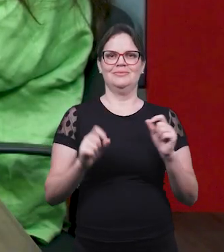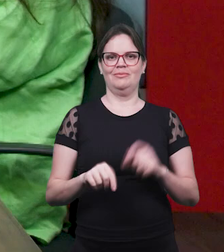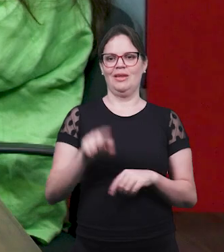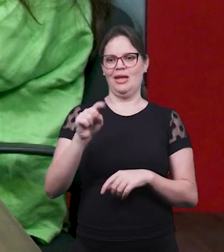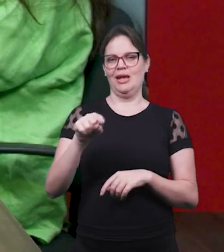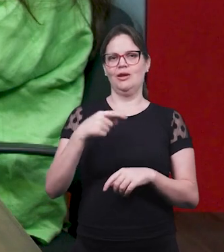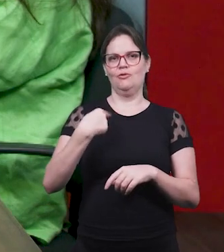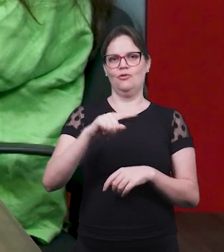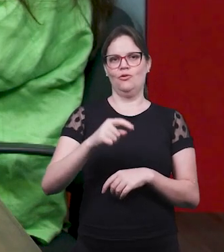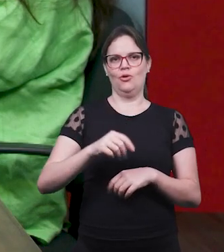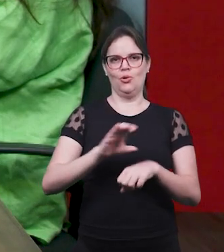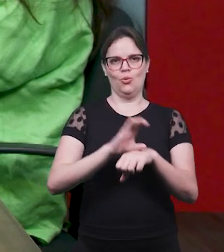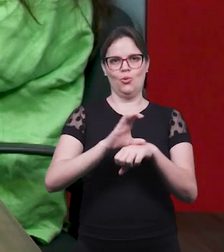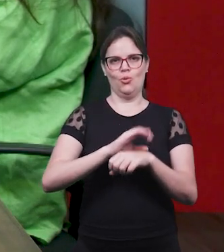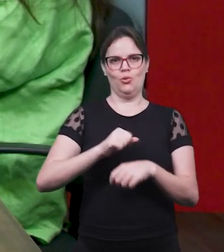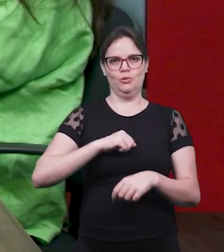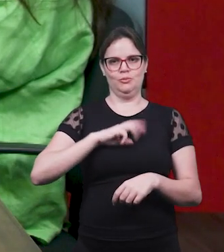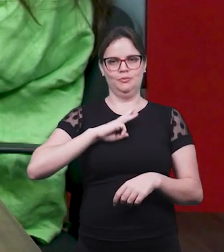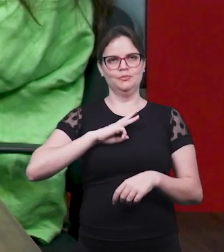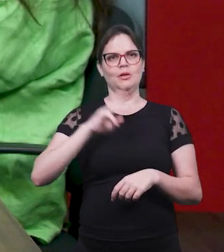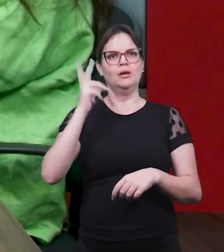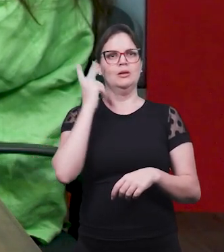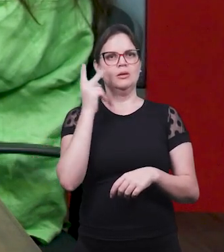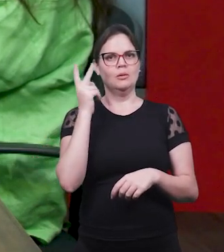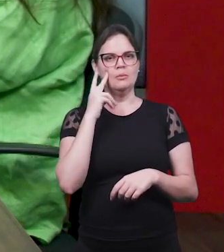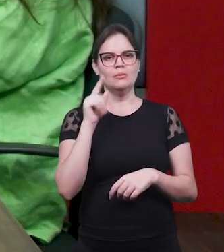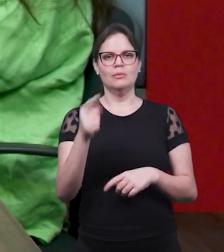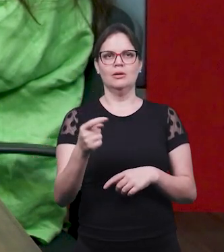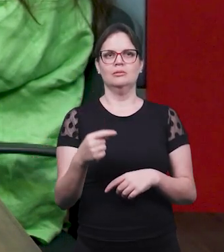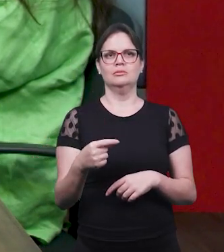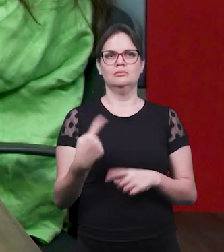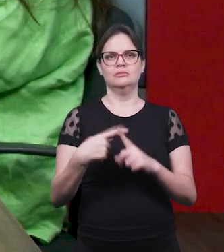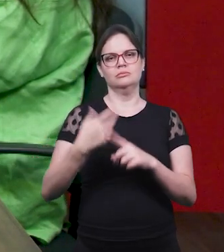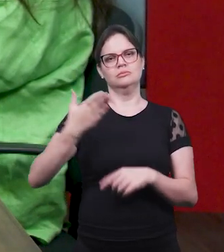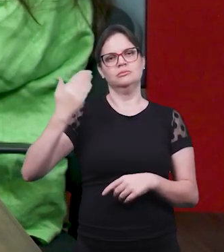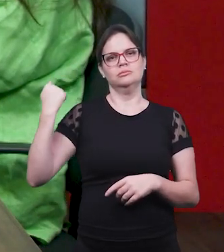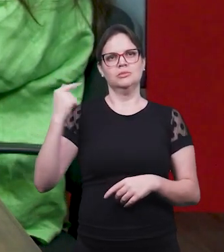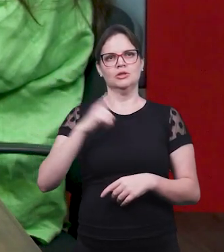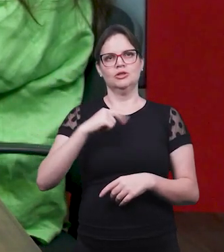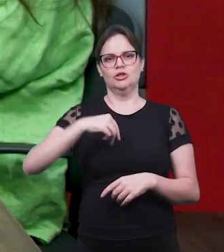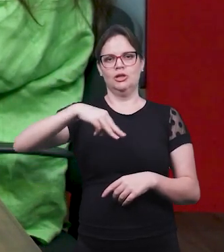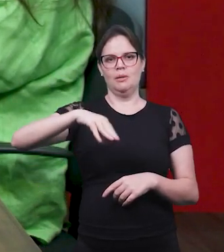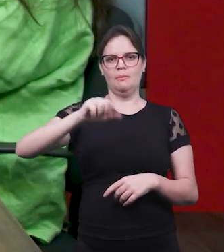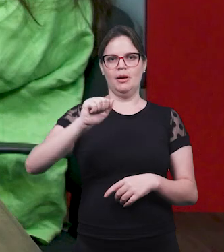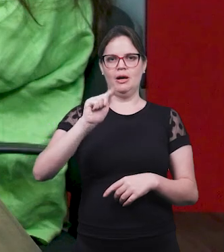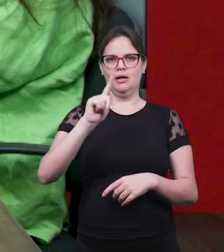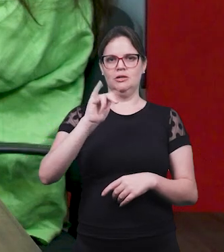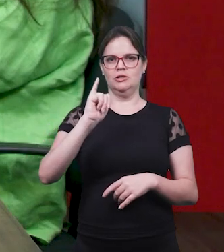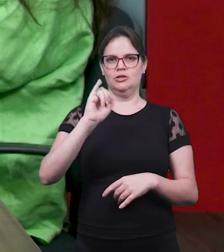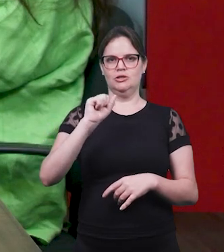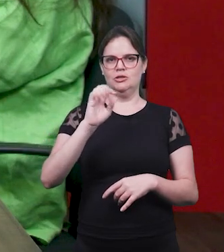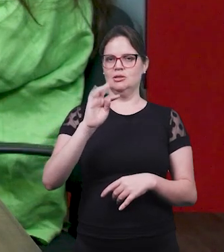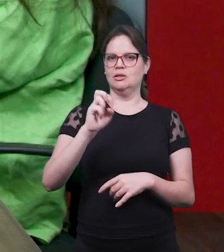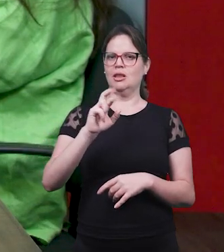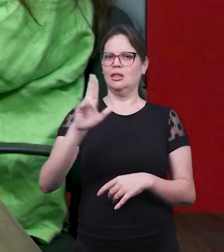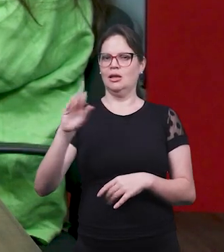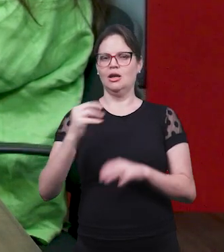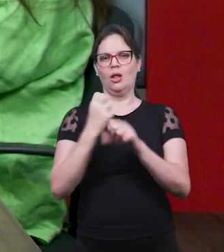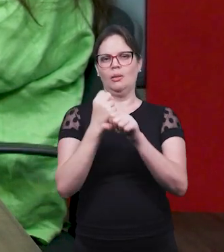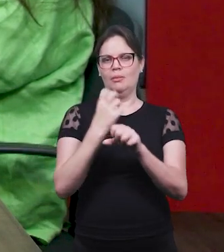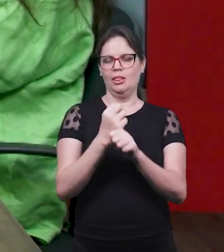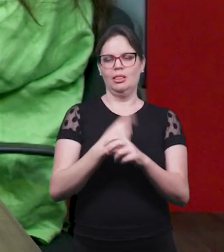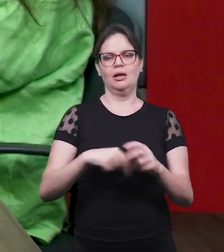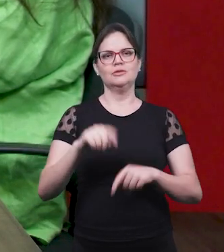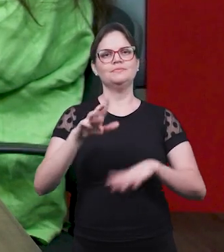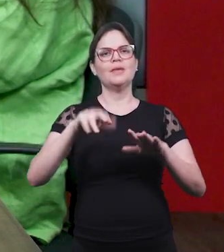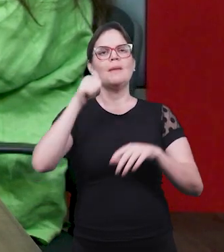fazer o magistério, né? Que era o curso normal. Porque naquela época a gente tinha magistério, contabilidade. Geralmente as